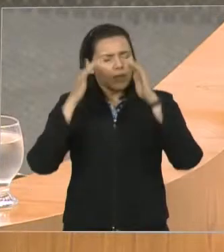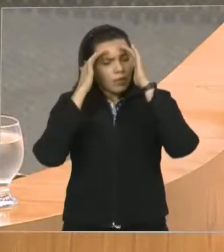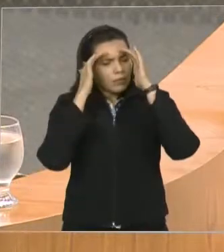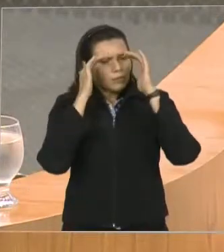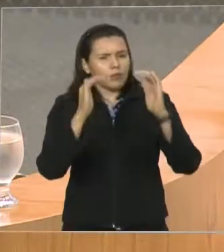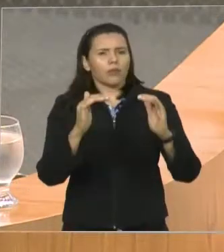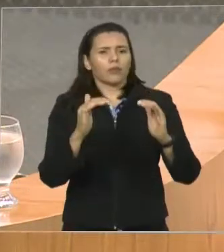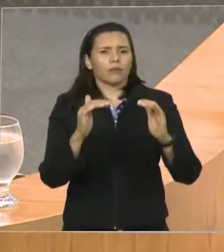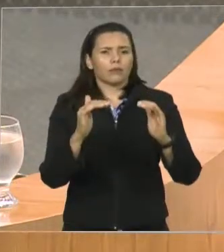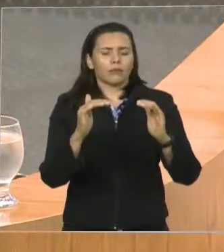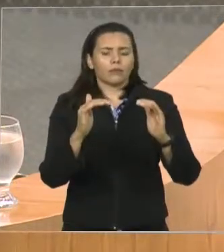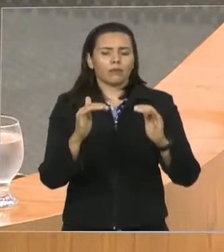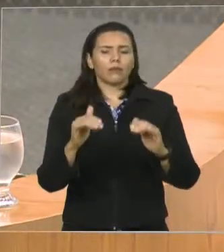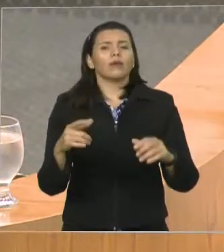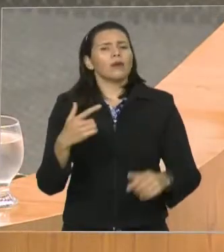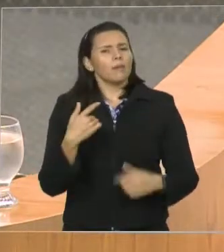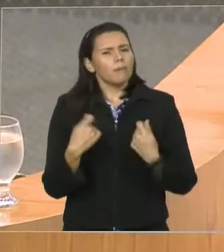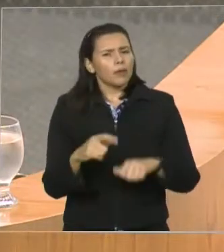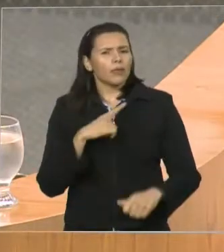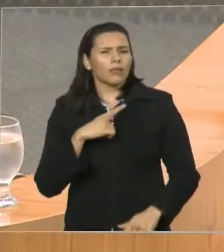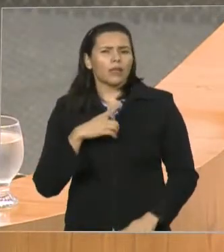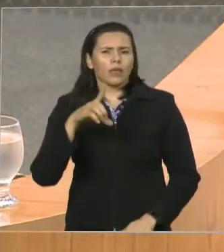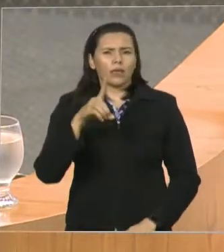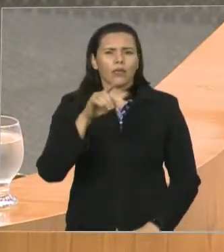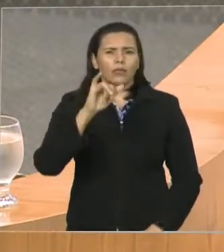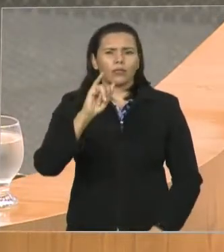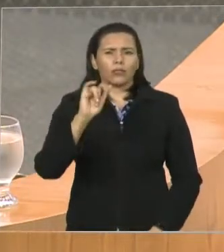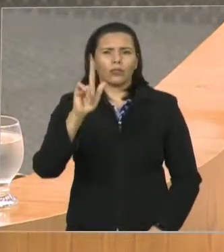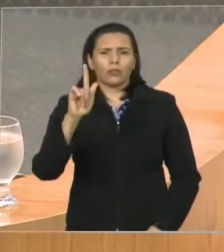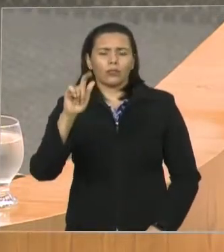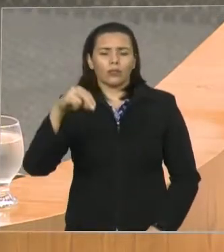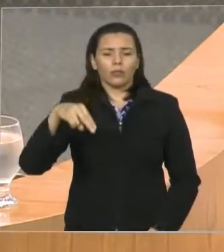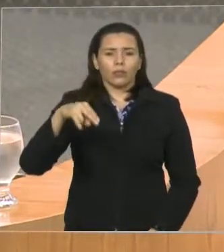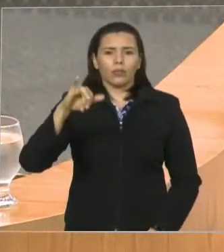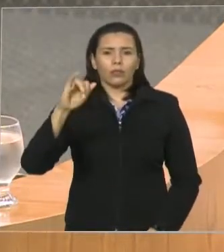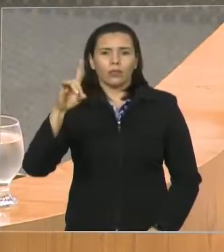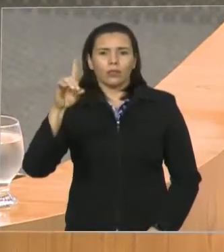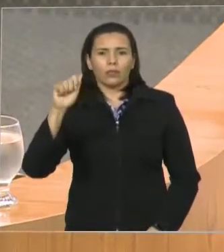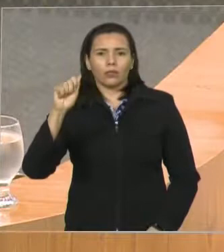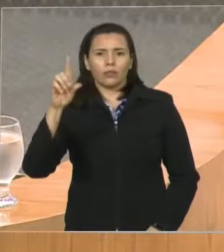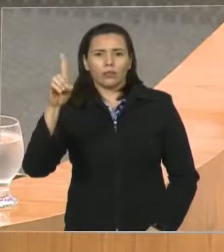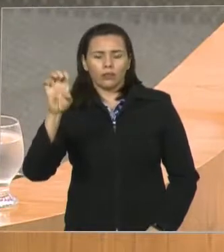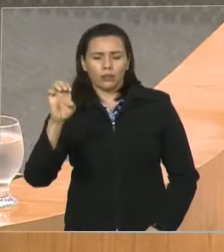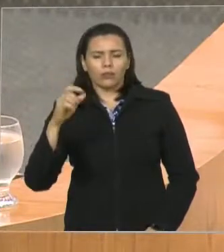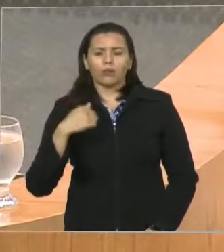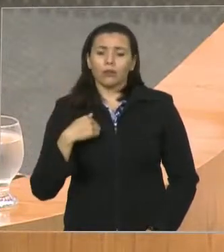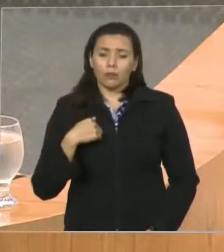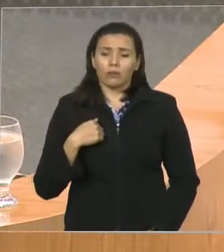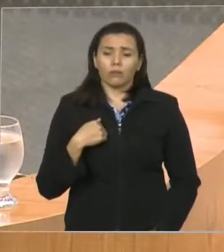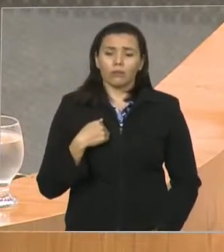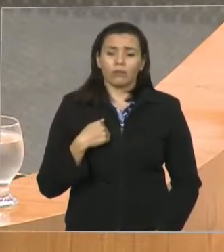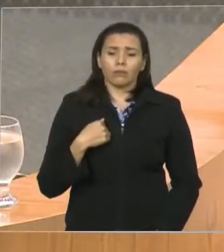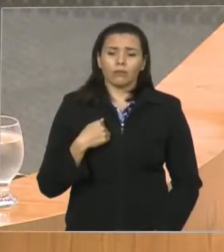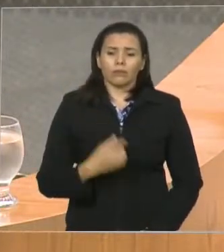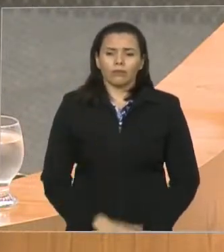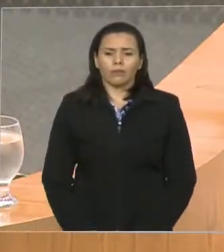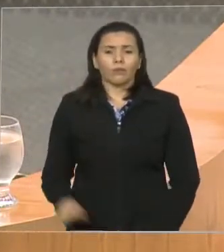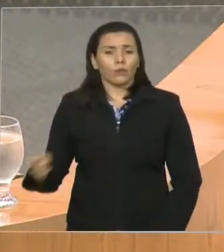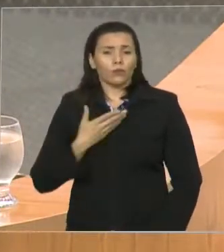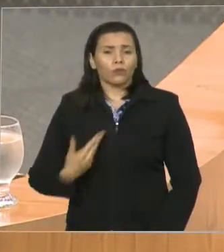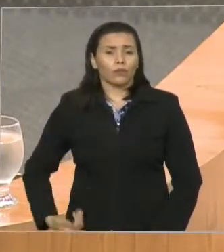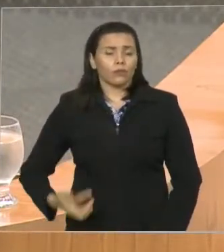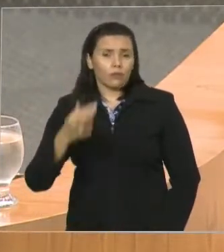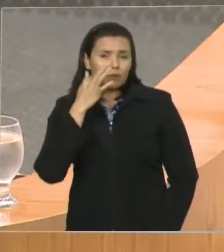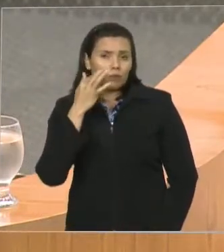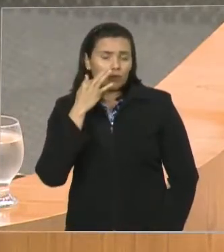Senhoras e senhores, eu vou ousar dizer que na gestão do governador Flávio Dino, no governo Flávio